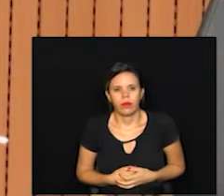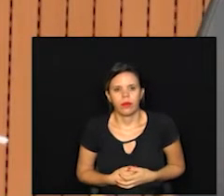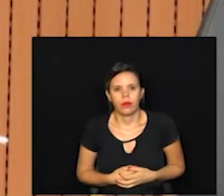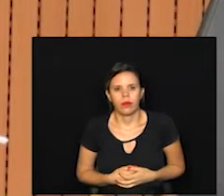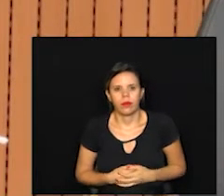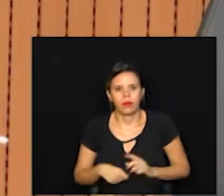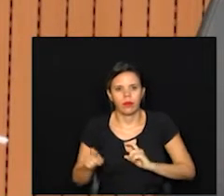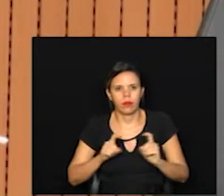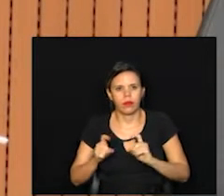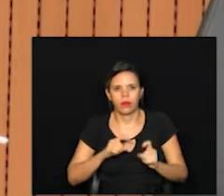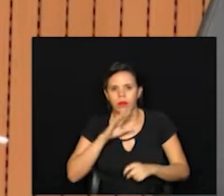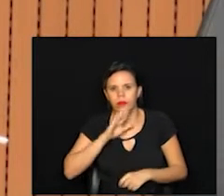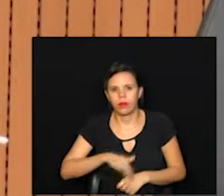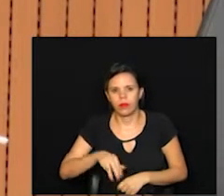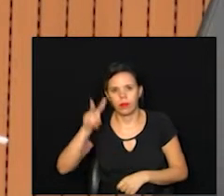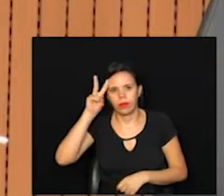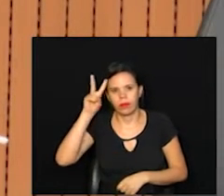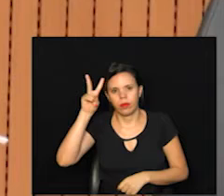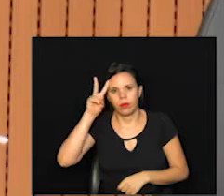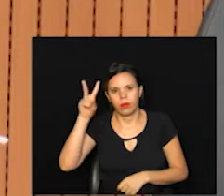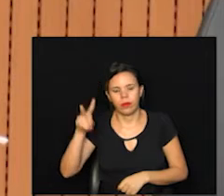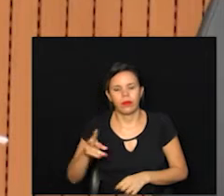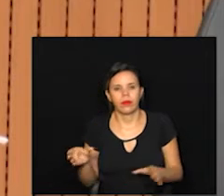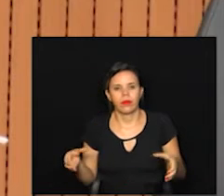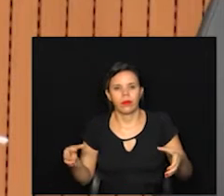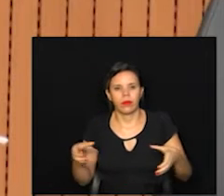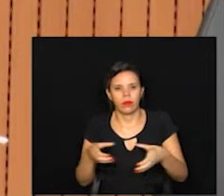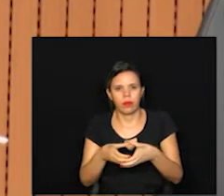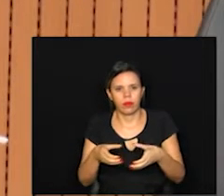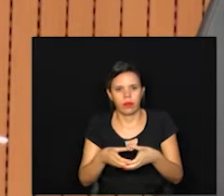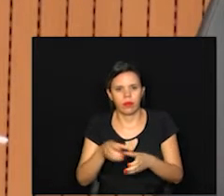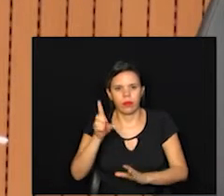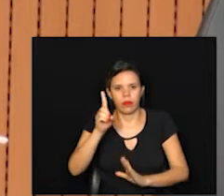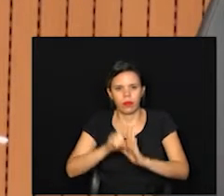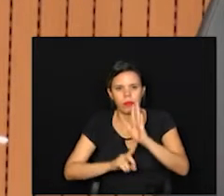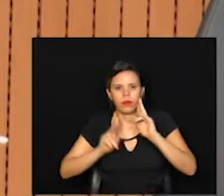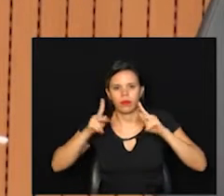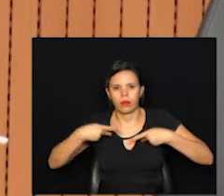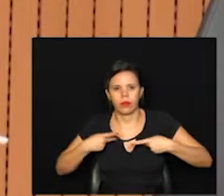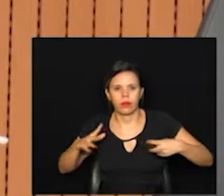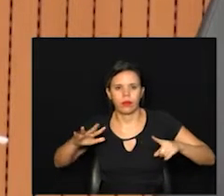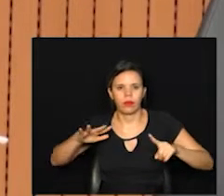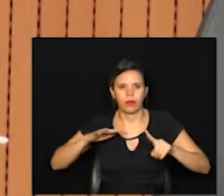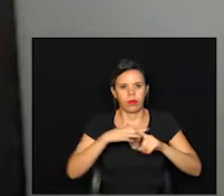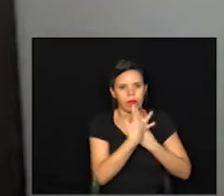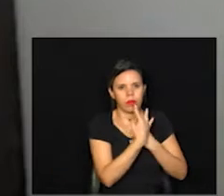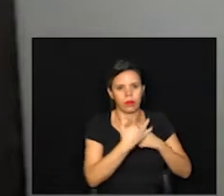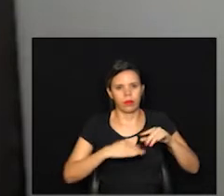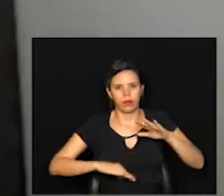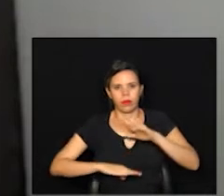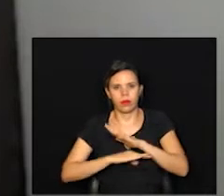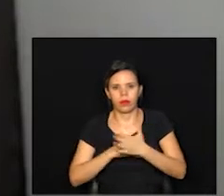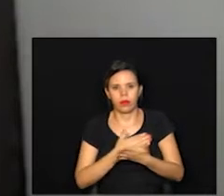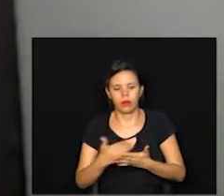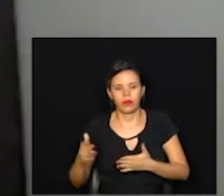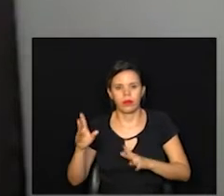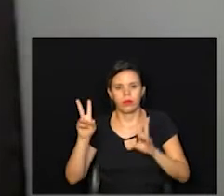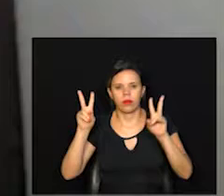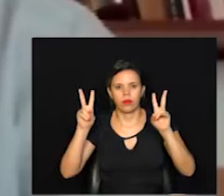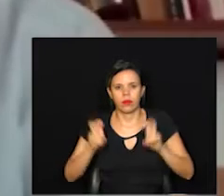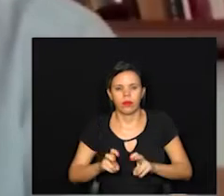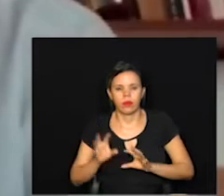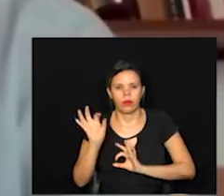Em reunião na tarde desta segunda-feira, a Comissão Permanente de Direitos Humanos e Cidadania da Câmara iniciou as tratativas